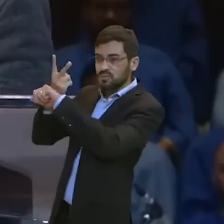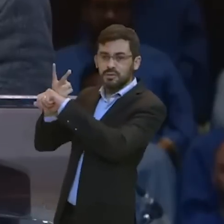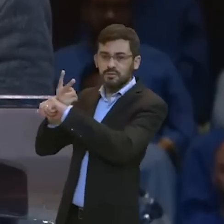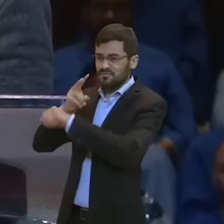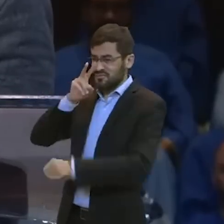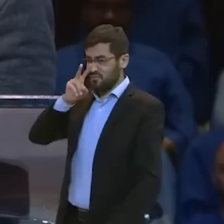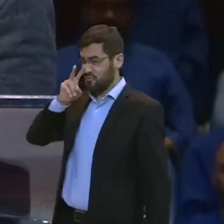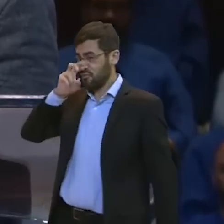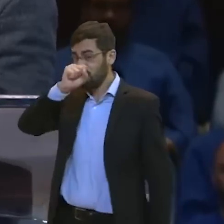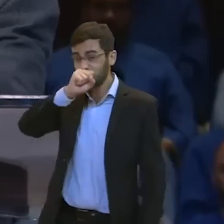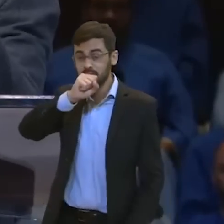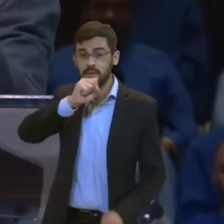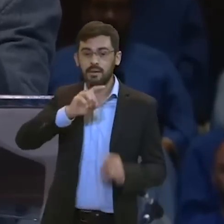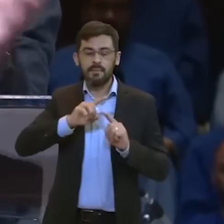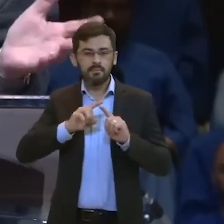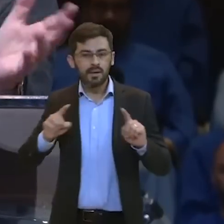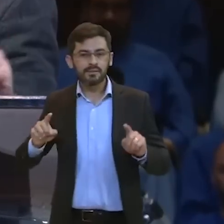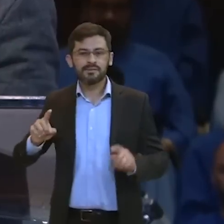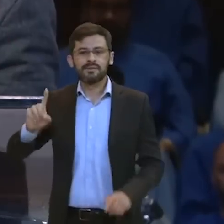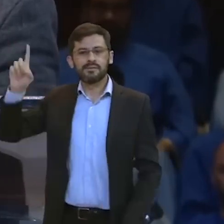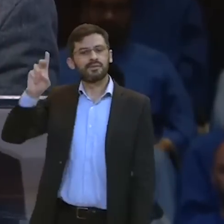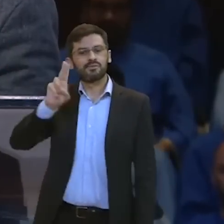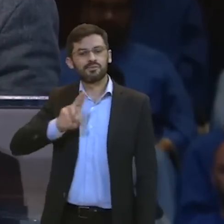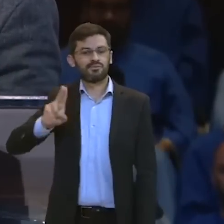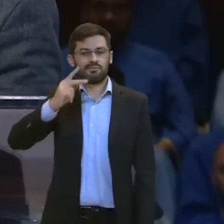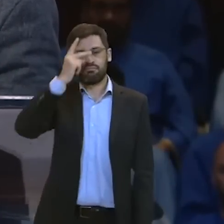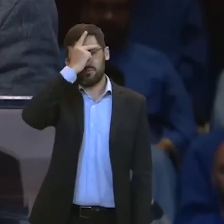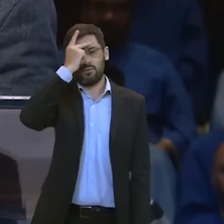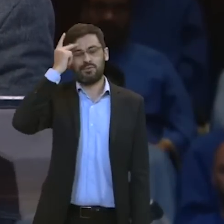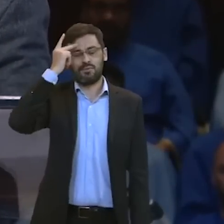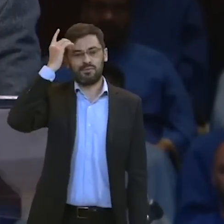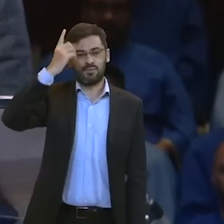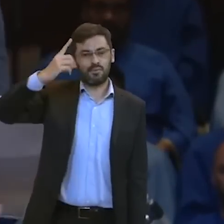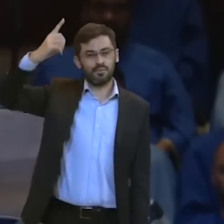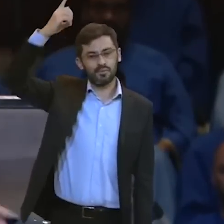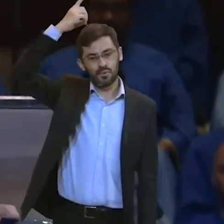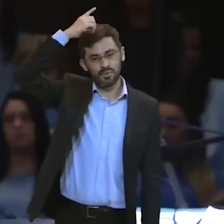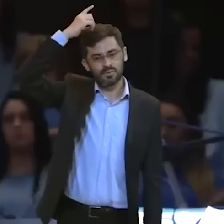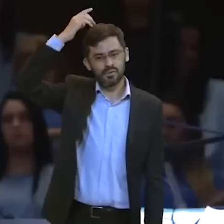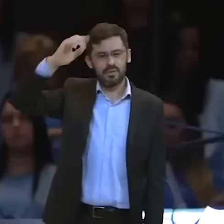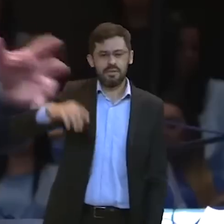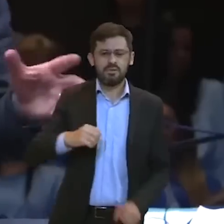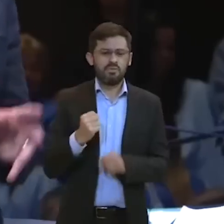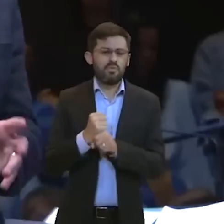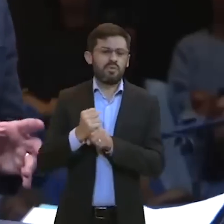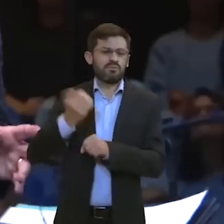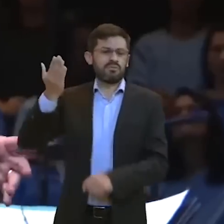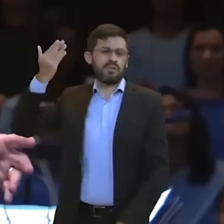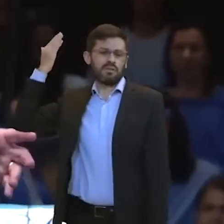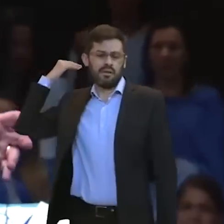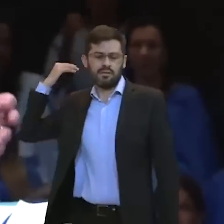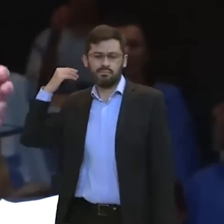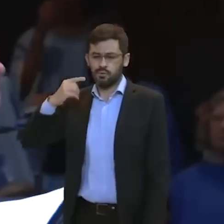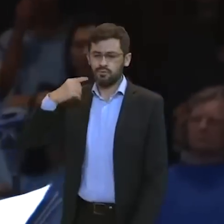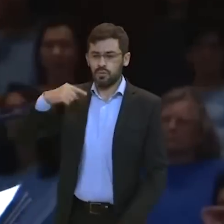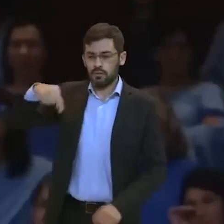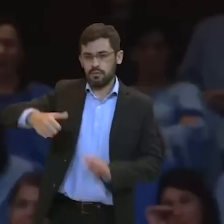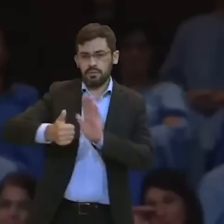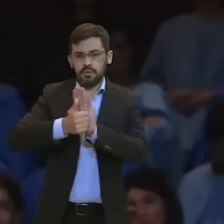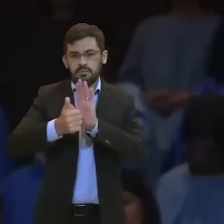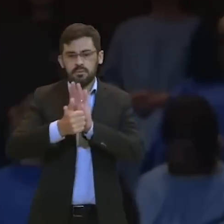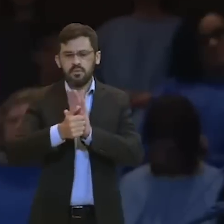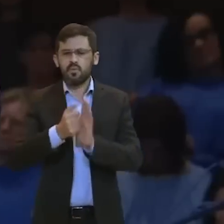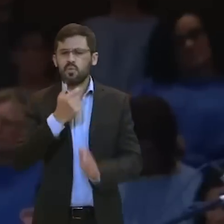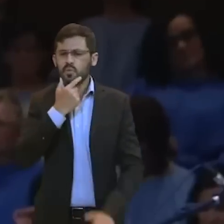ardentemente, mas Ele usa pessoas com dons. Alguns anos atrás, um advogado da nossa igreja, um